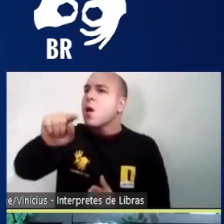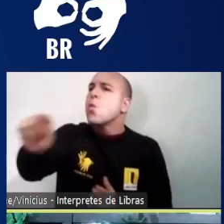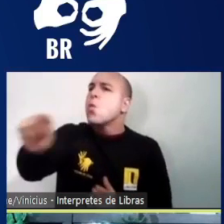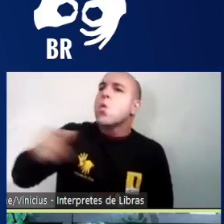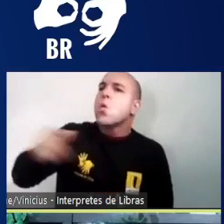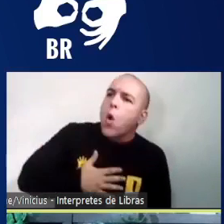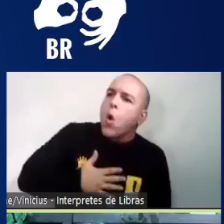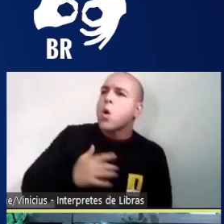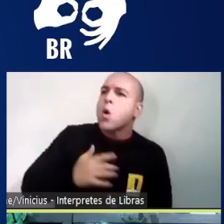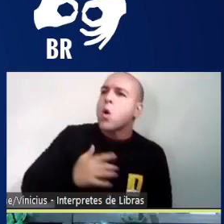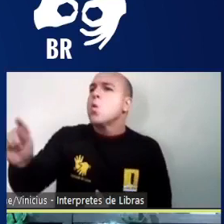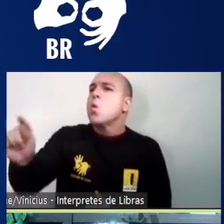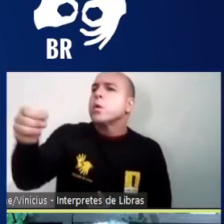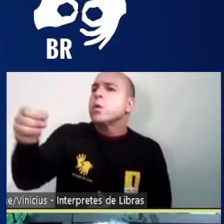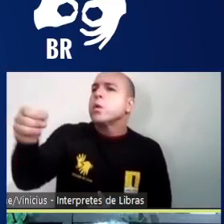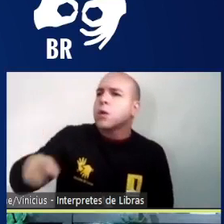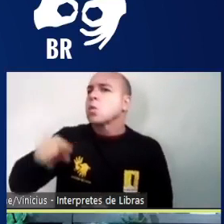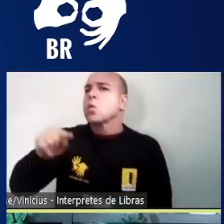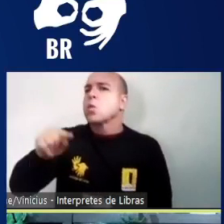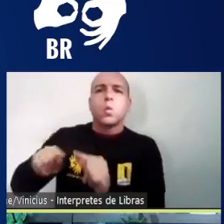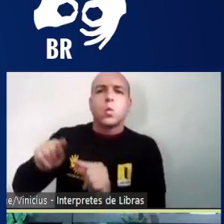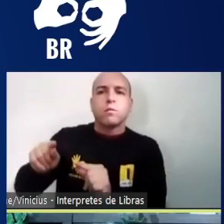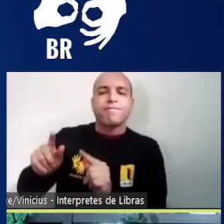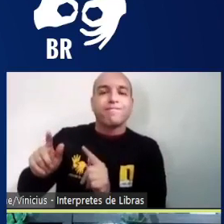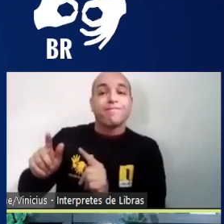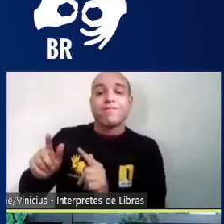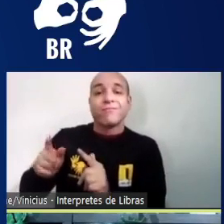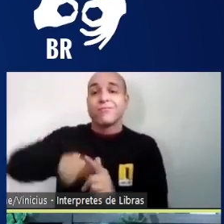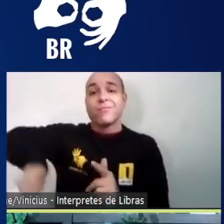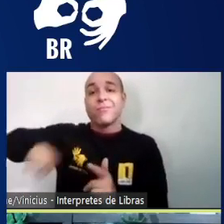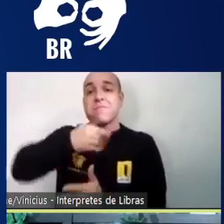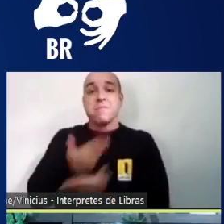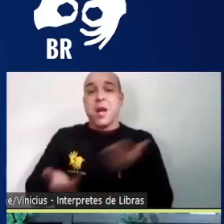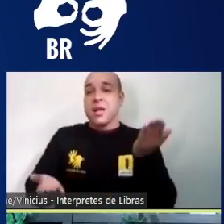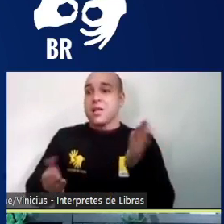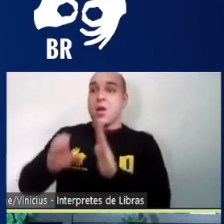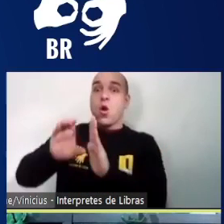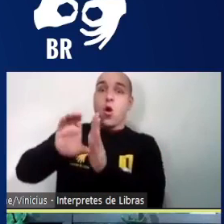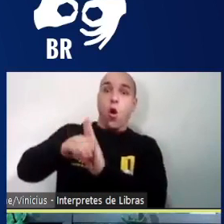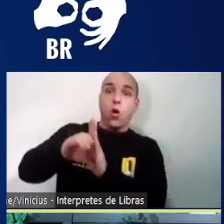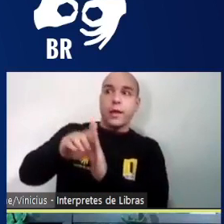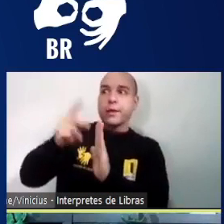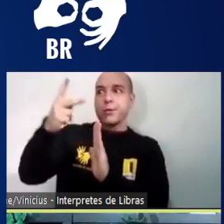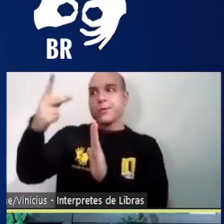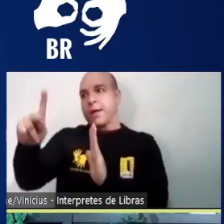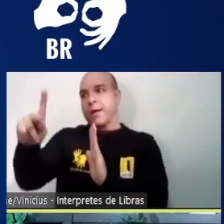novos espaços, novas oportunidades, novas possibilidades,